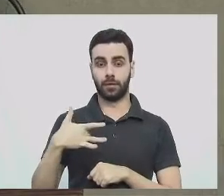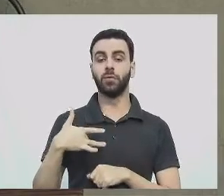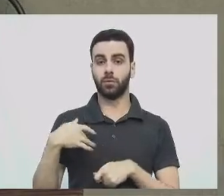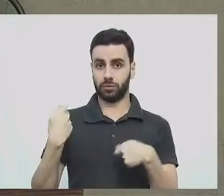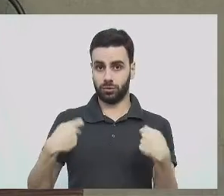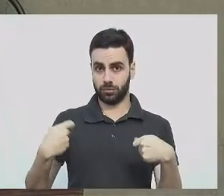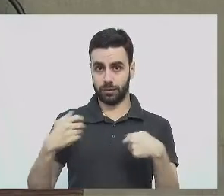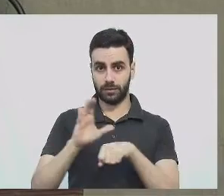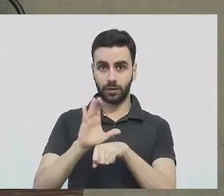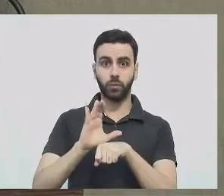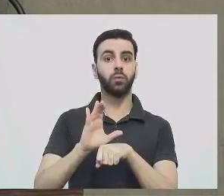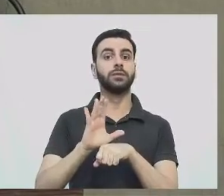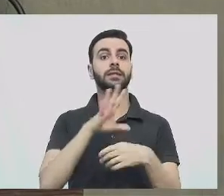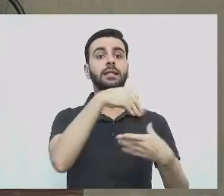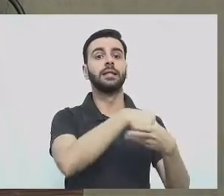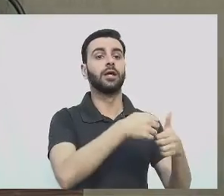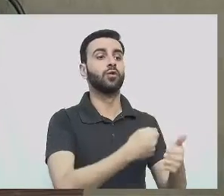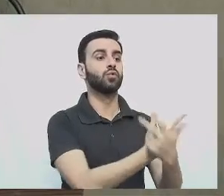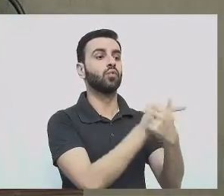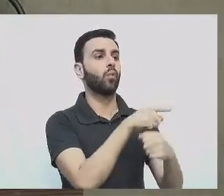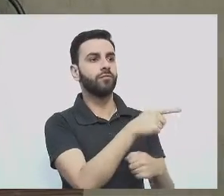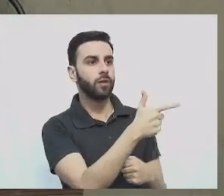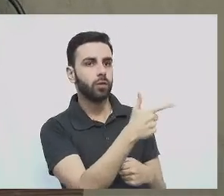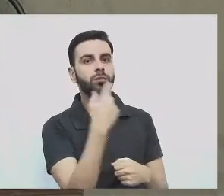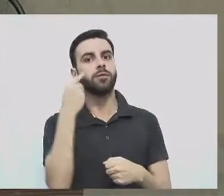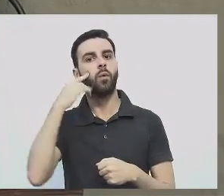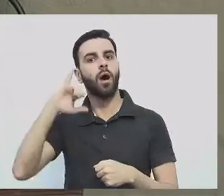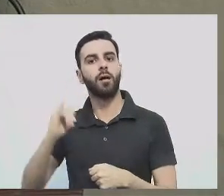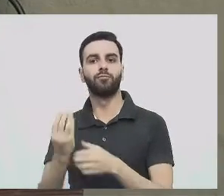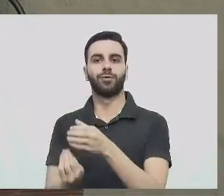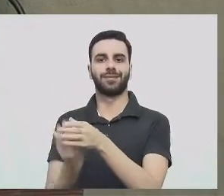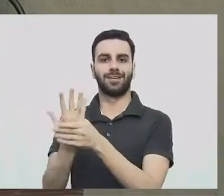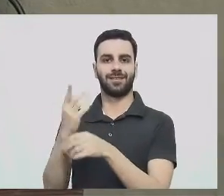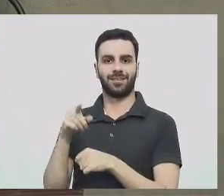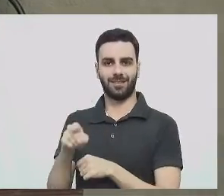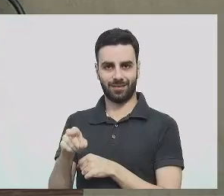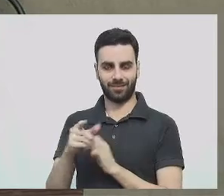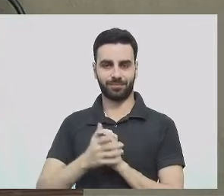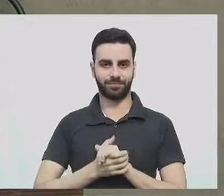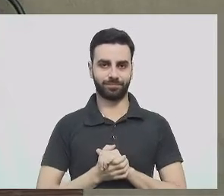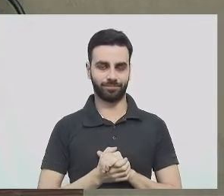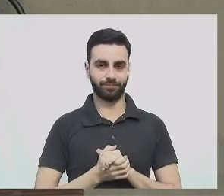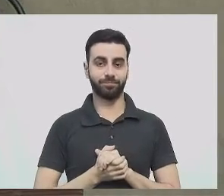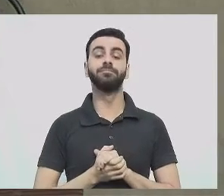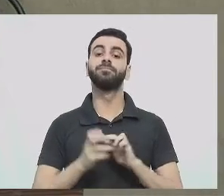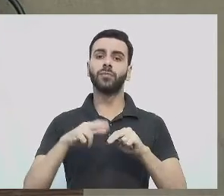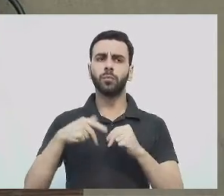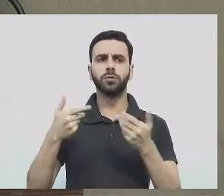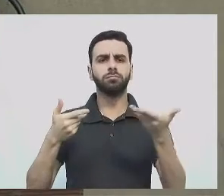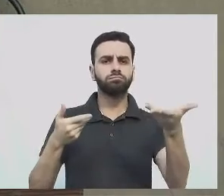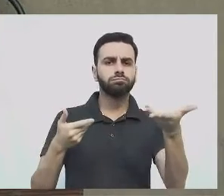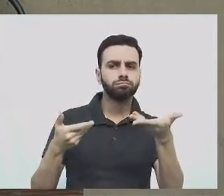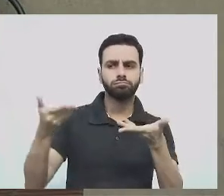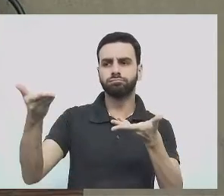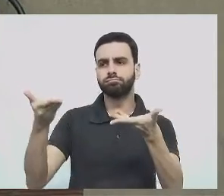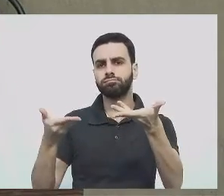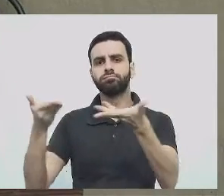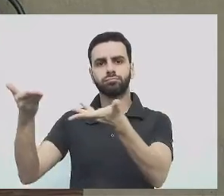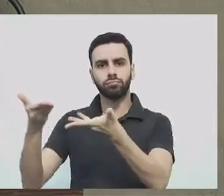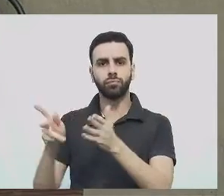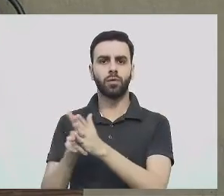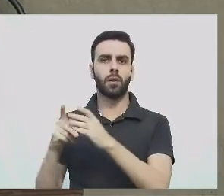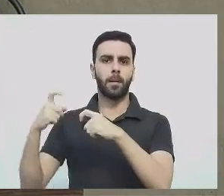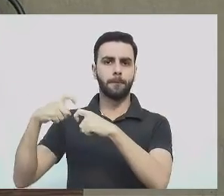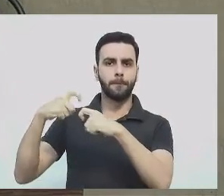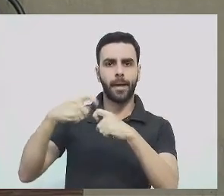que não existiam na Universidade Federal de Viçosa. Então, nós começamos a convidar pessoas, médicos,